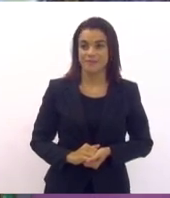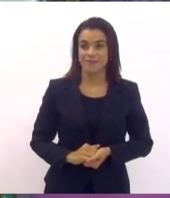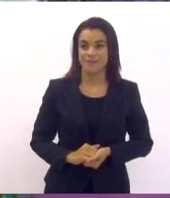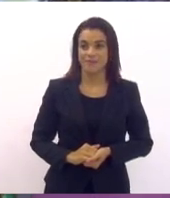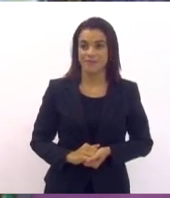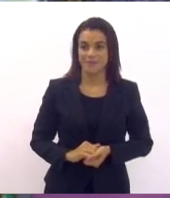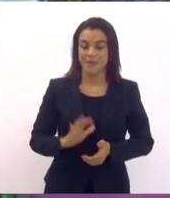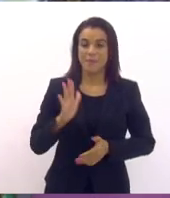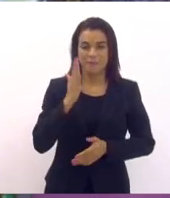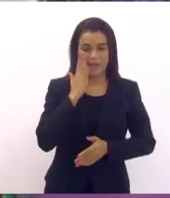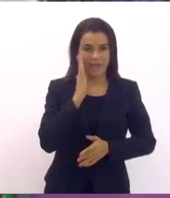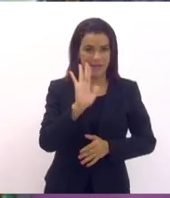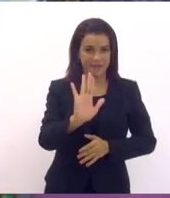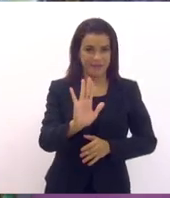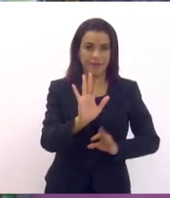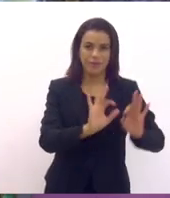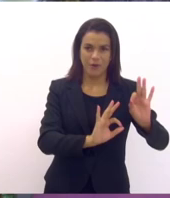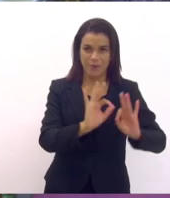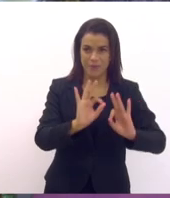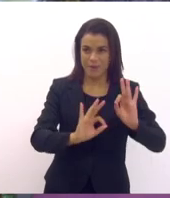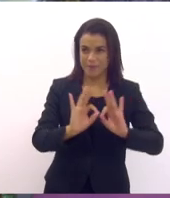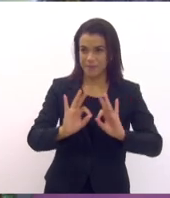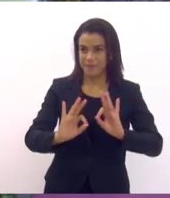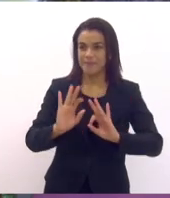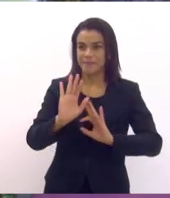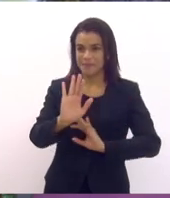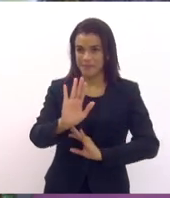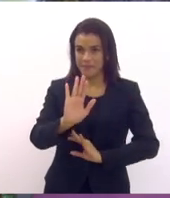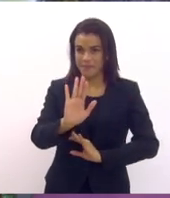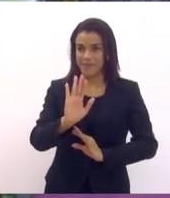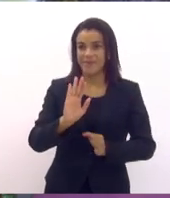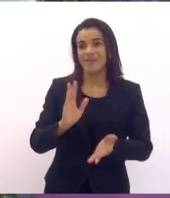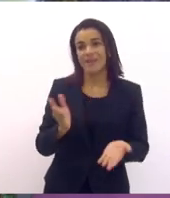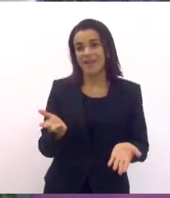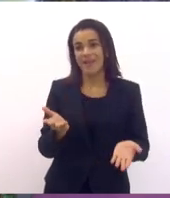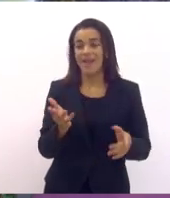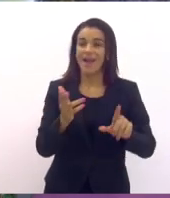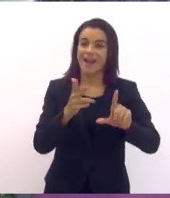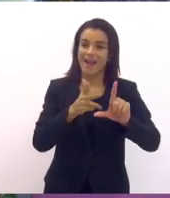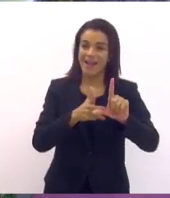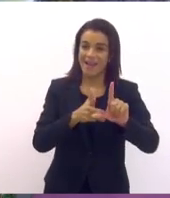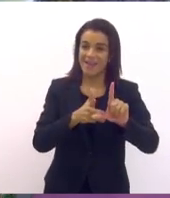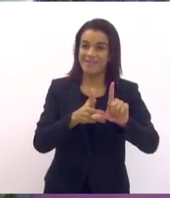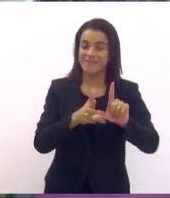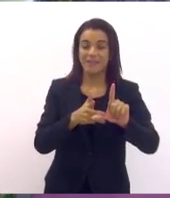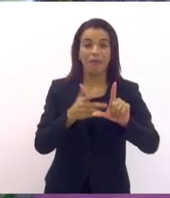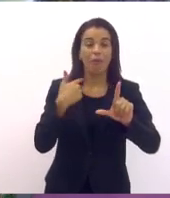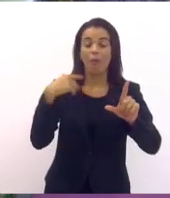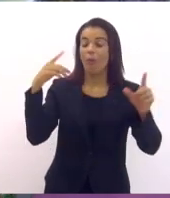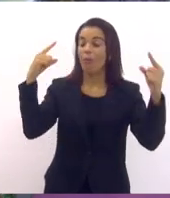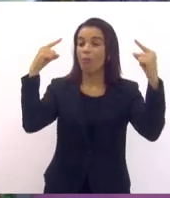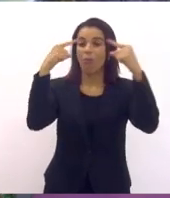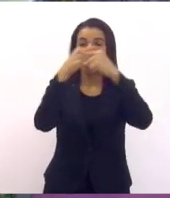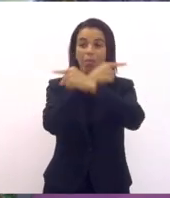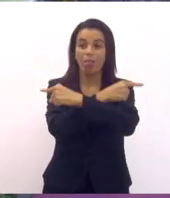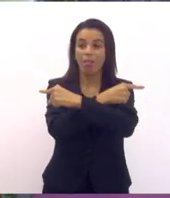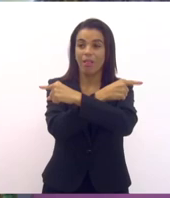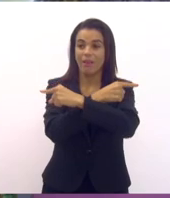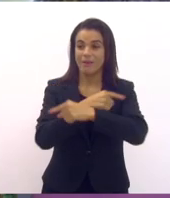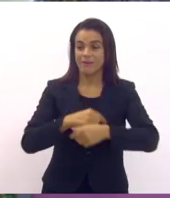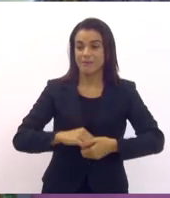eu vou arrumar a casa só um minuto você é a falta da Live tá vendo me perdi por